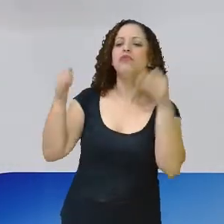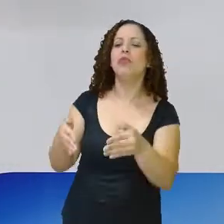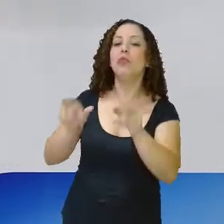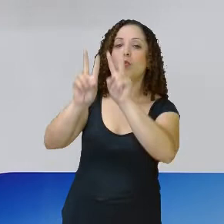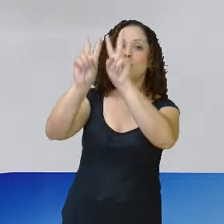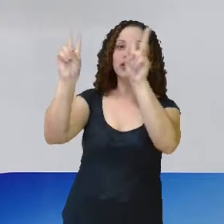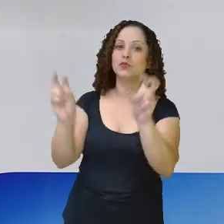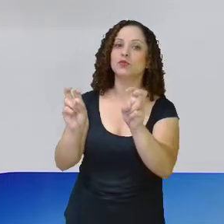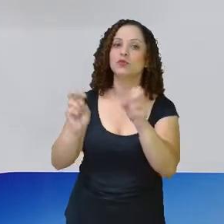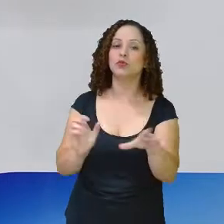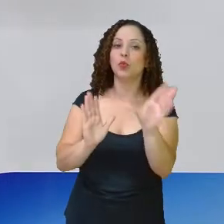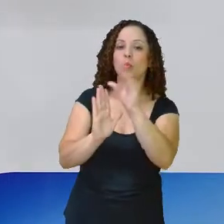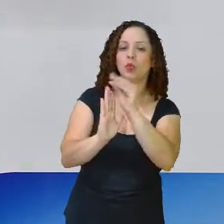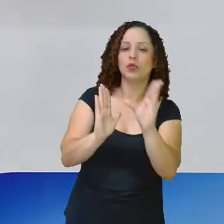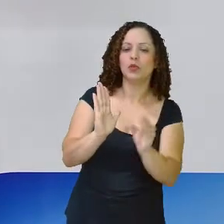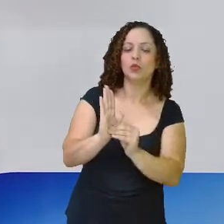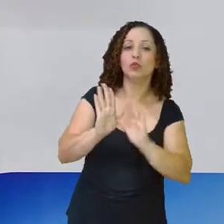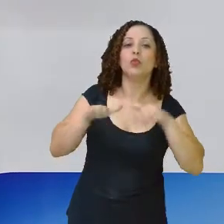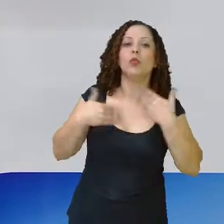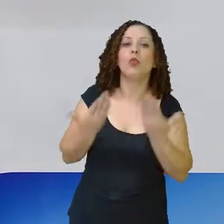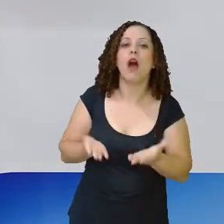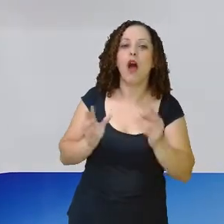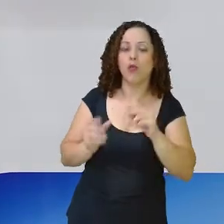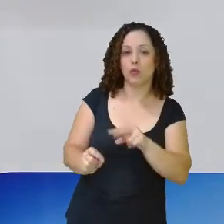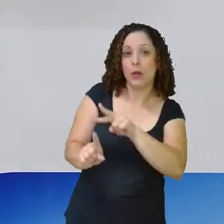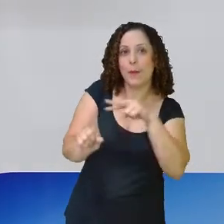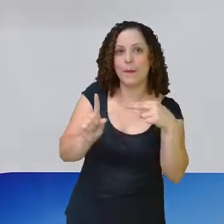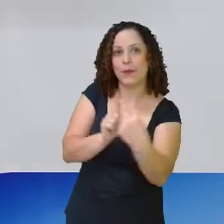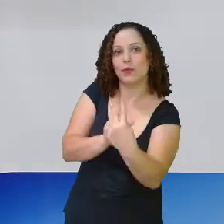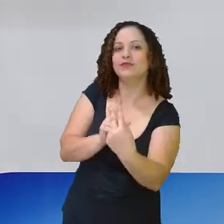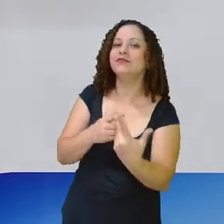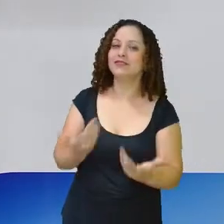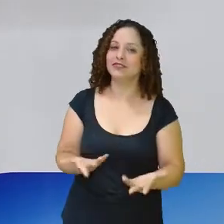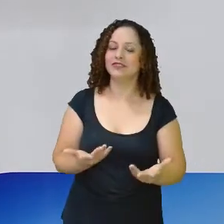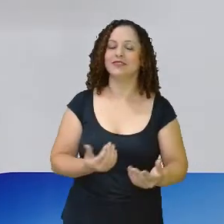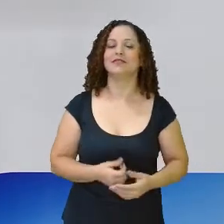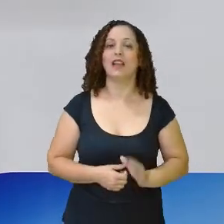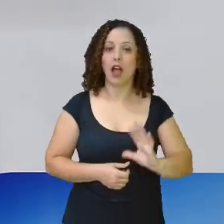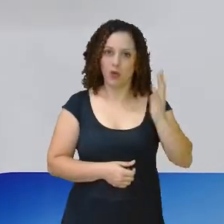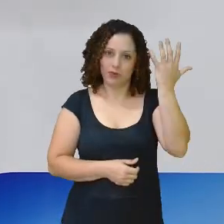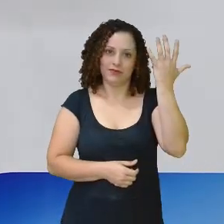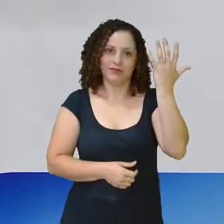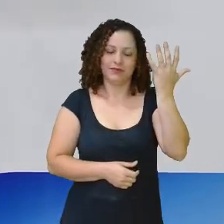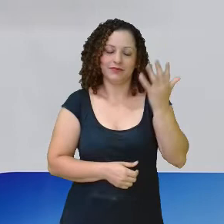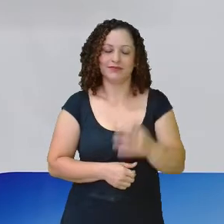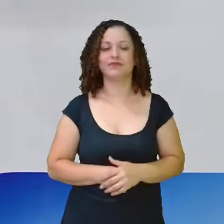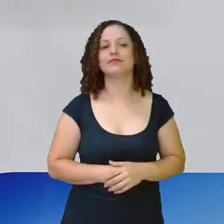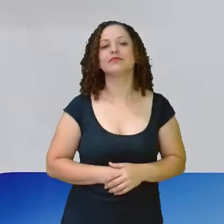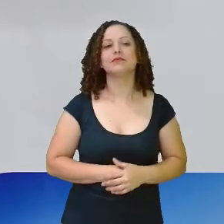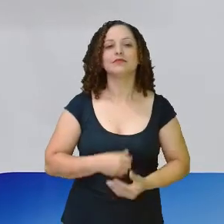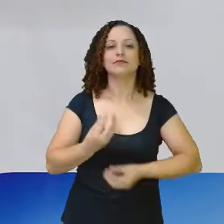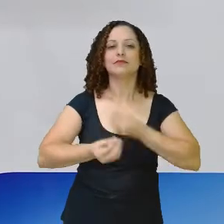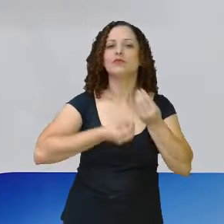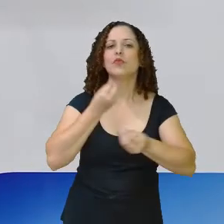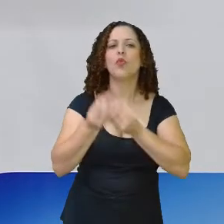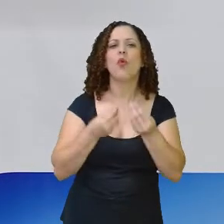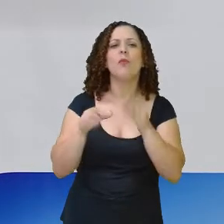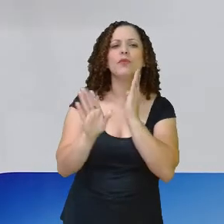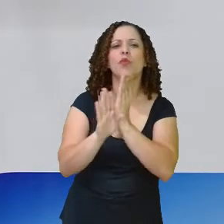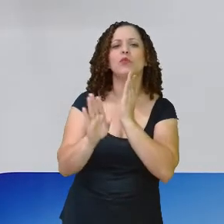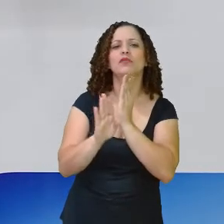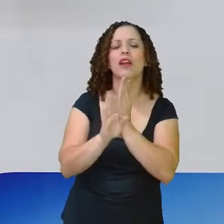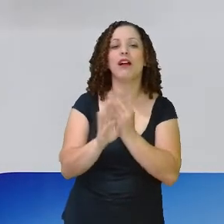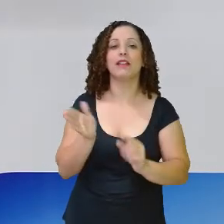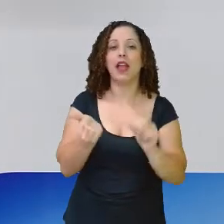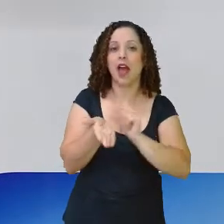sobre determinado conteúdo. E isso a gente observa bastante. Então, onde é que a gente encontra esses artigos de opinião? Vocês